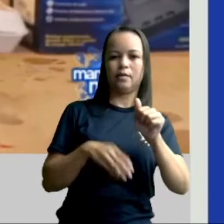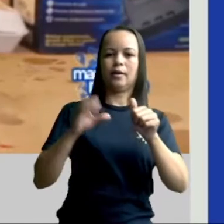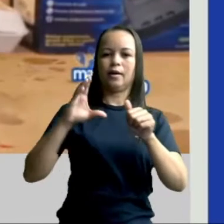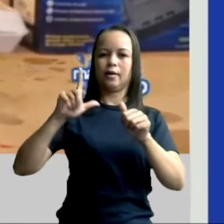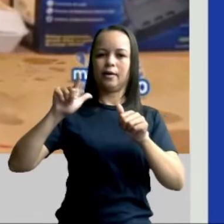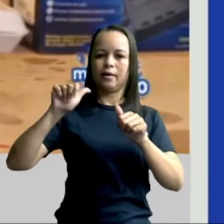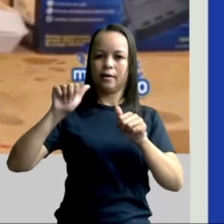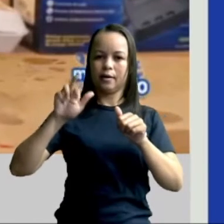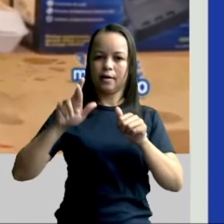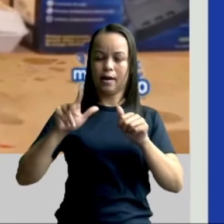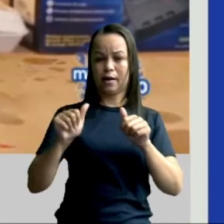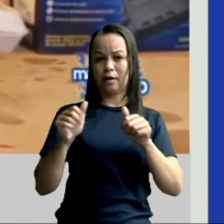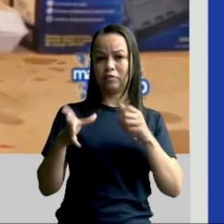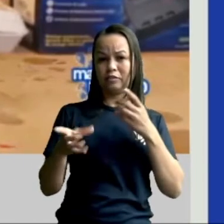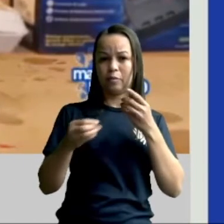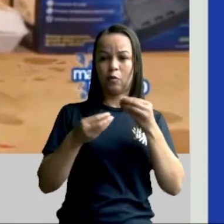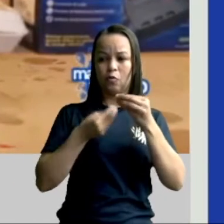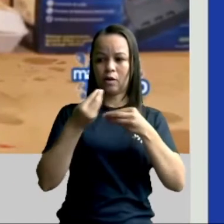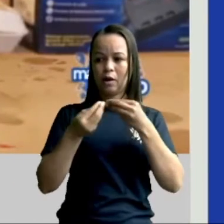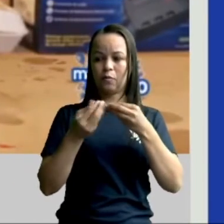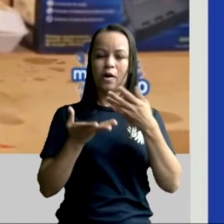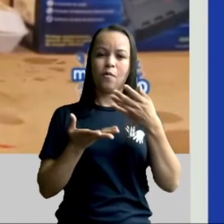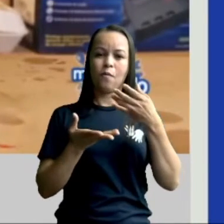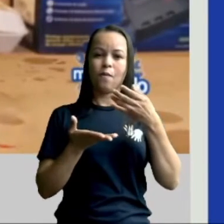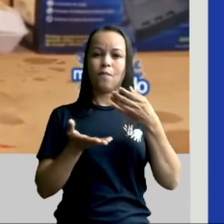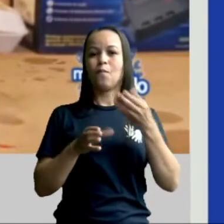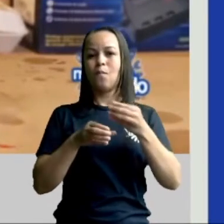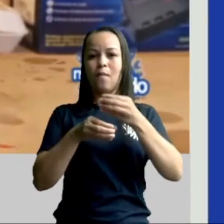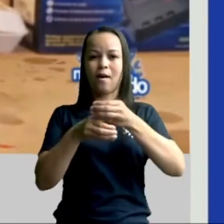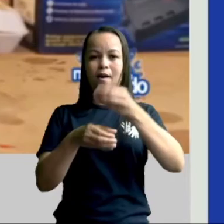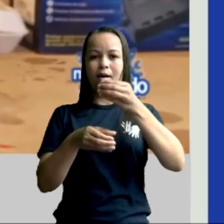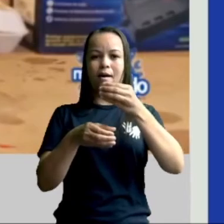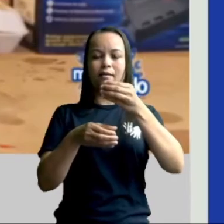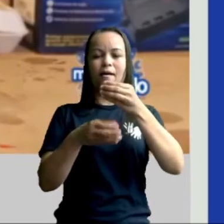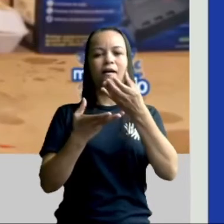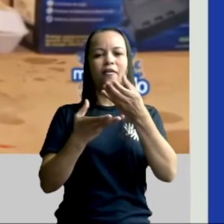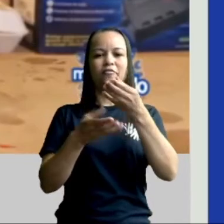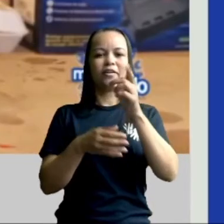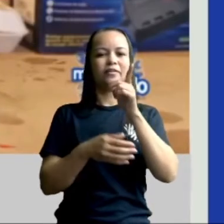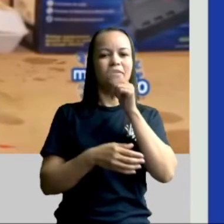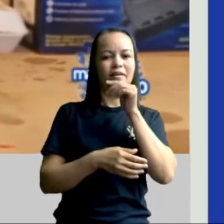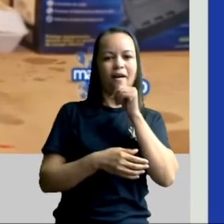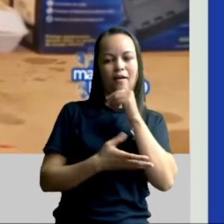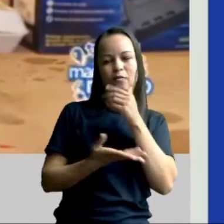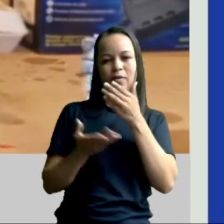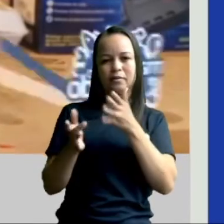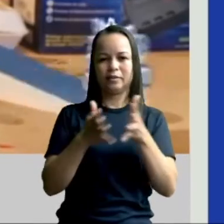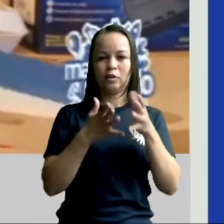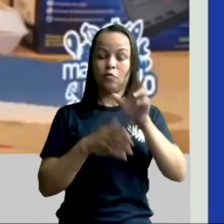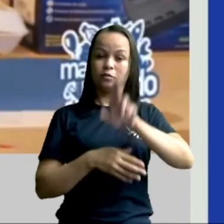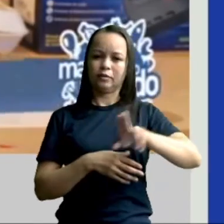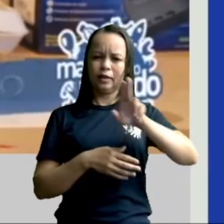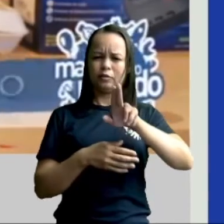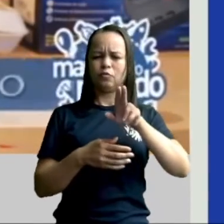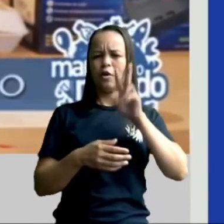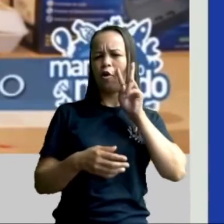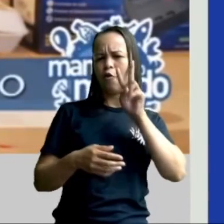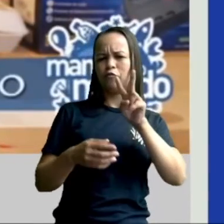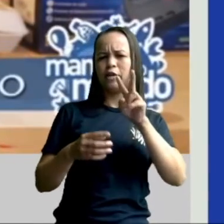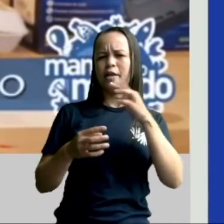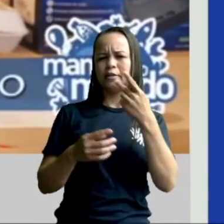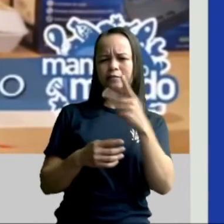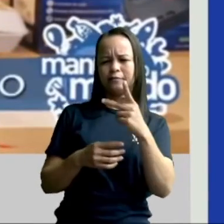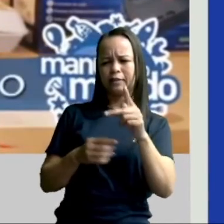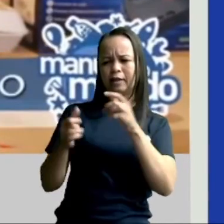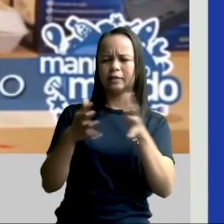e muito difícil de encontrar, que é uma garrafa de água mineral usada. Eu vi essa técnica num vídeo chinês, não